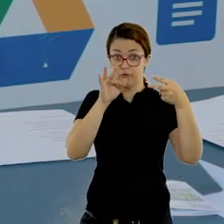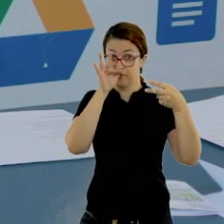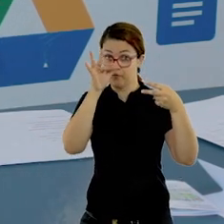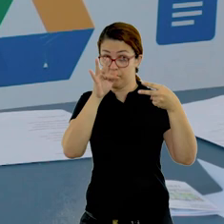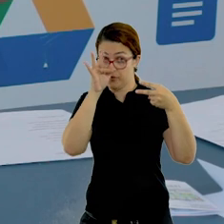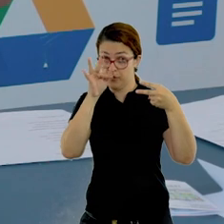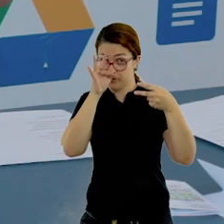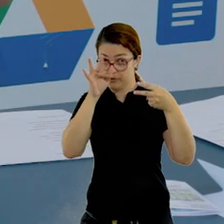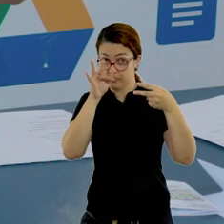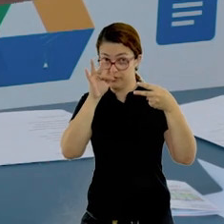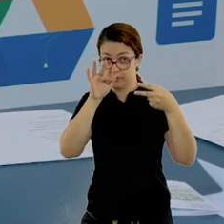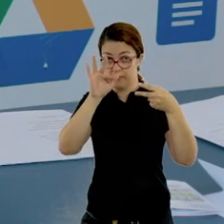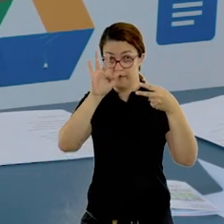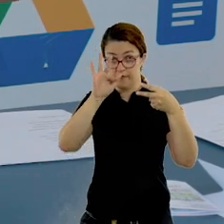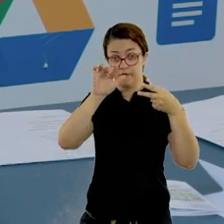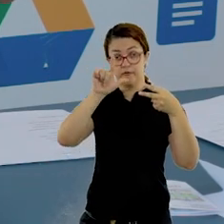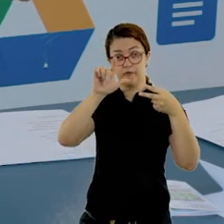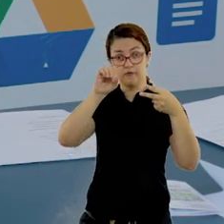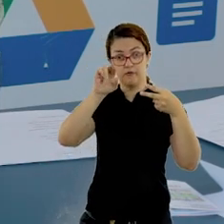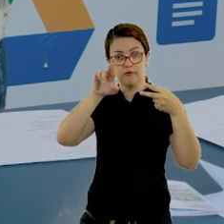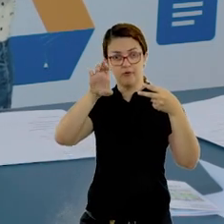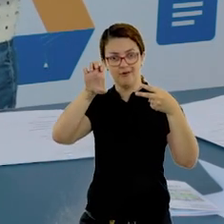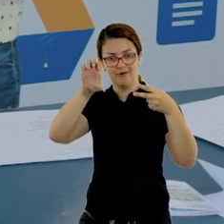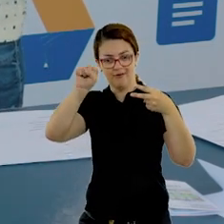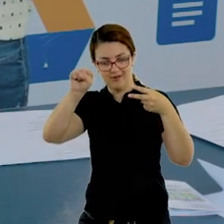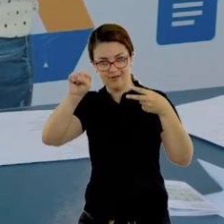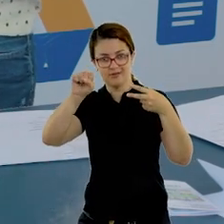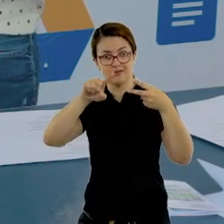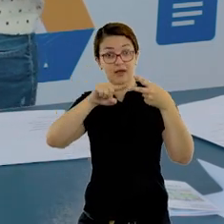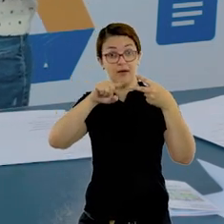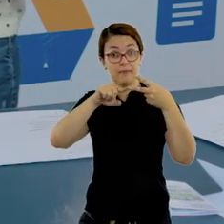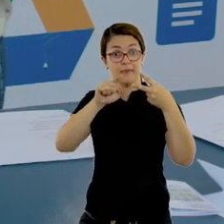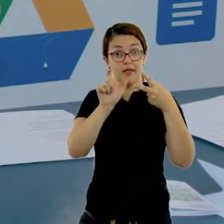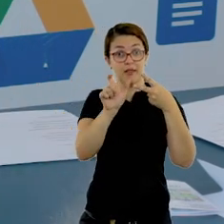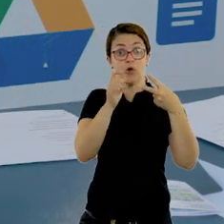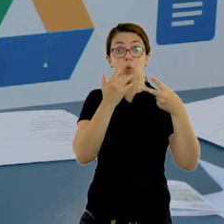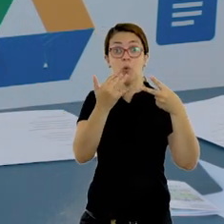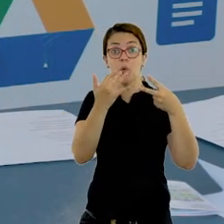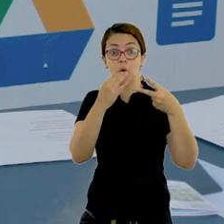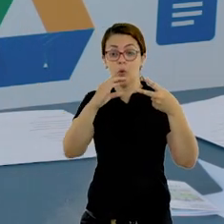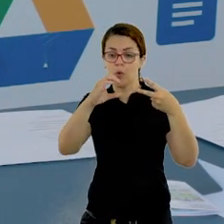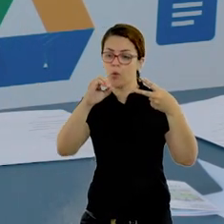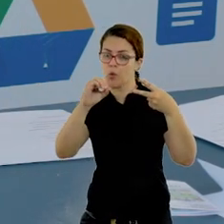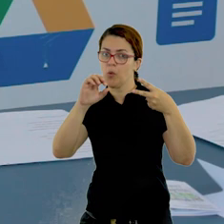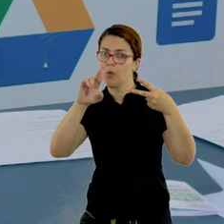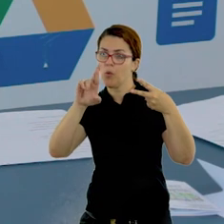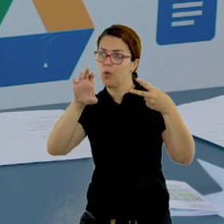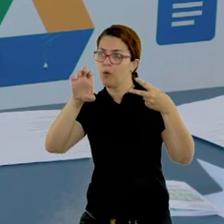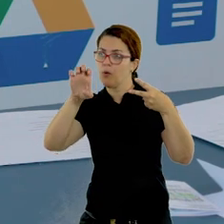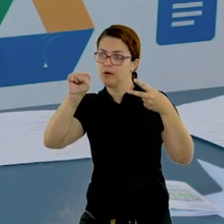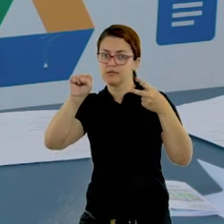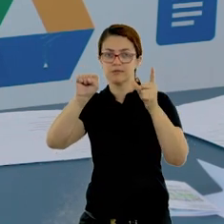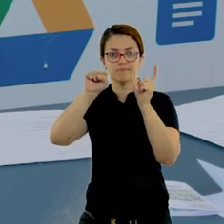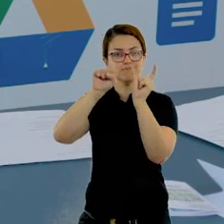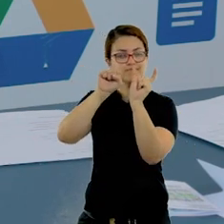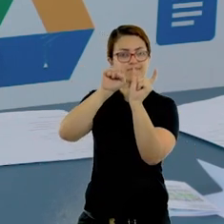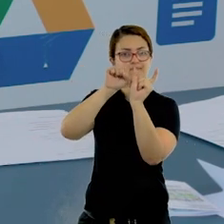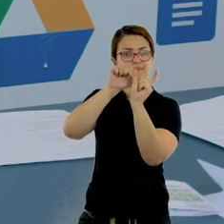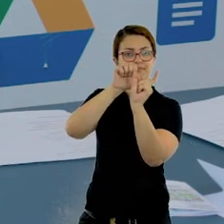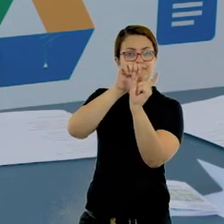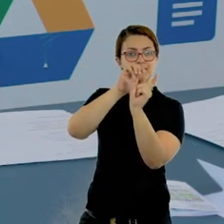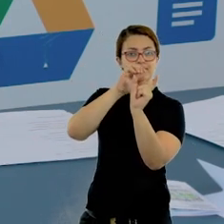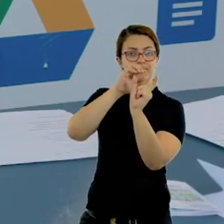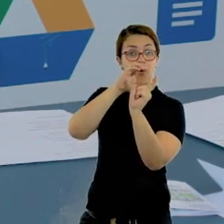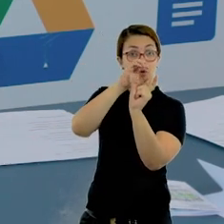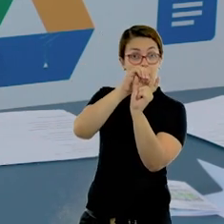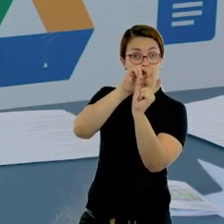no primeiro verso, nós temos a palavra flores. E no segundo, nós temos a palavra cores. Observando essas duas palavras, olha, elas têm a letra O, a letra